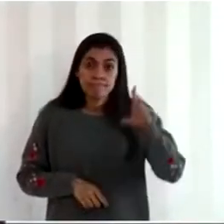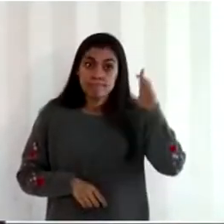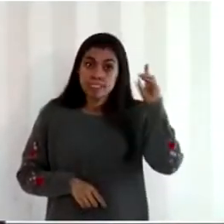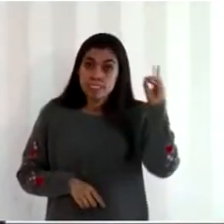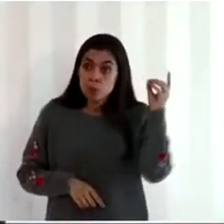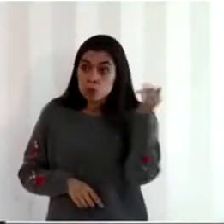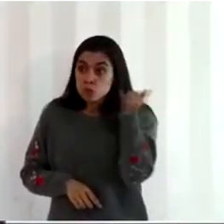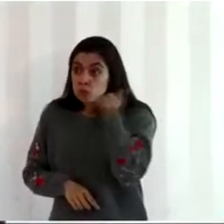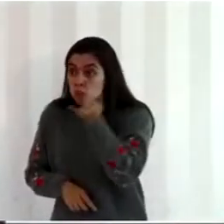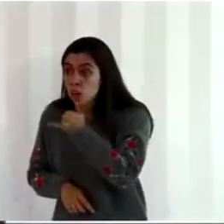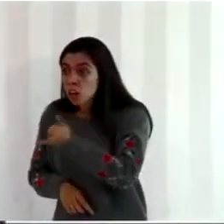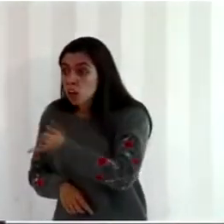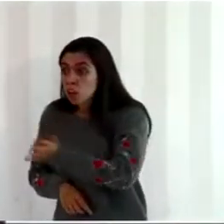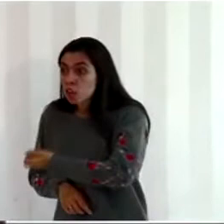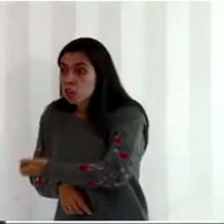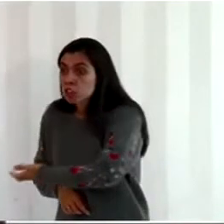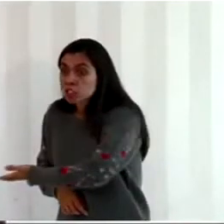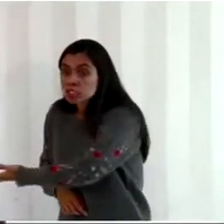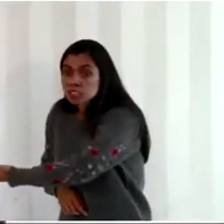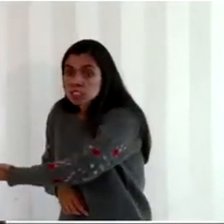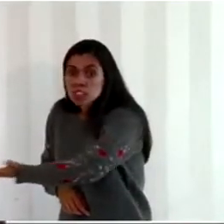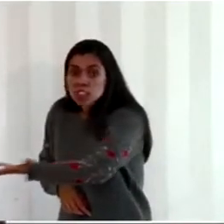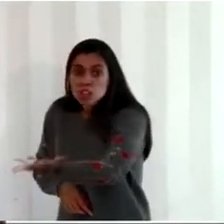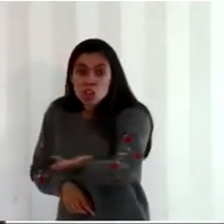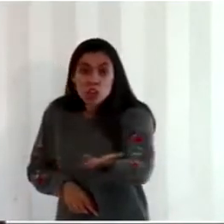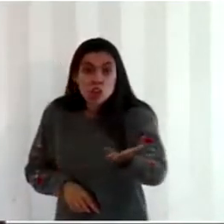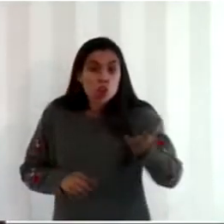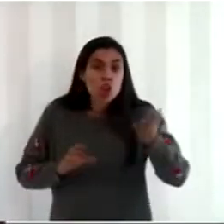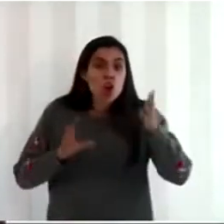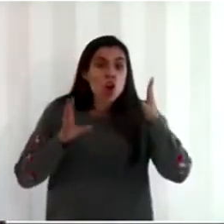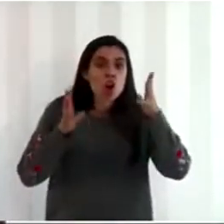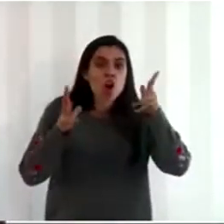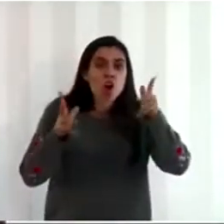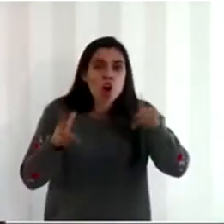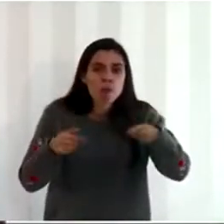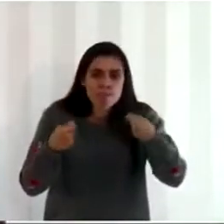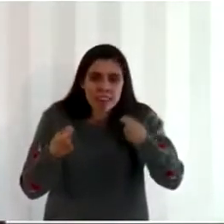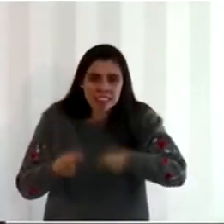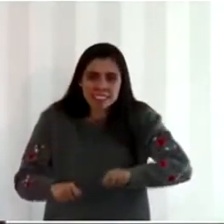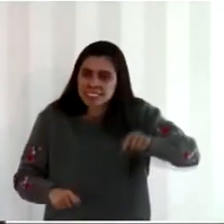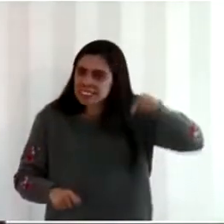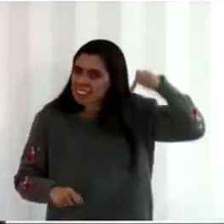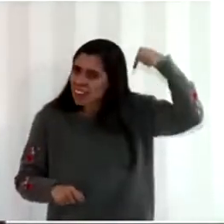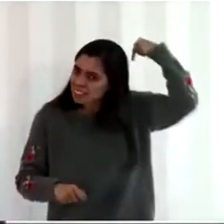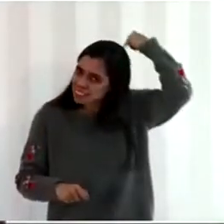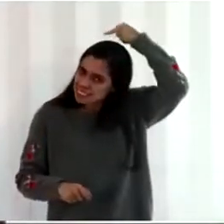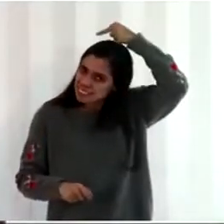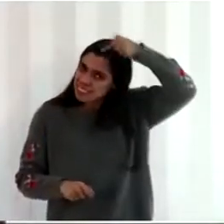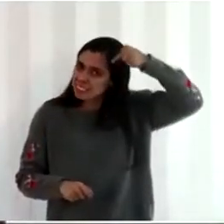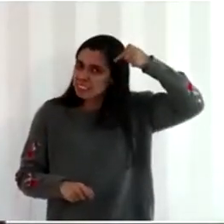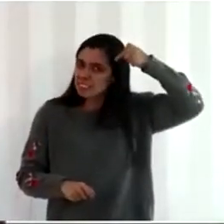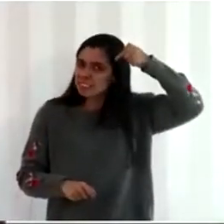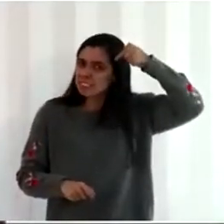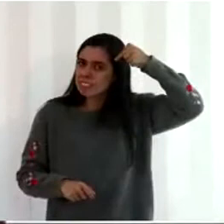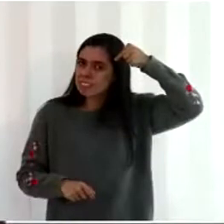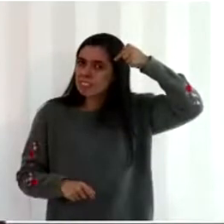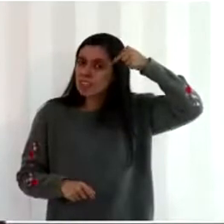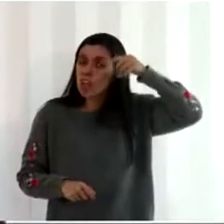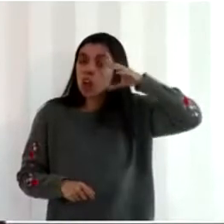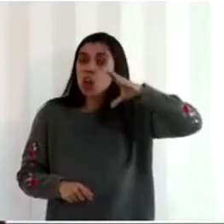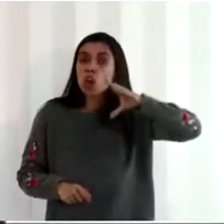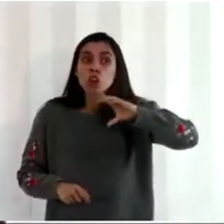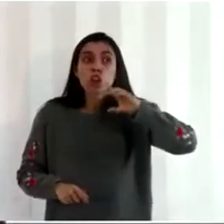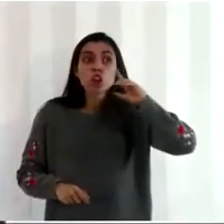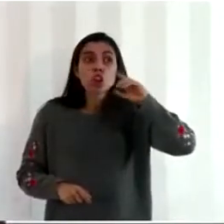e olha que ele se dirige aos irmãos de Corinto, que tinham tantos pecados, tantas dificuldades, mas ele diz, mas ali também tinham pessoas separadas e consagradas